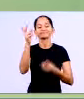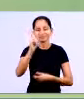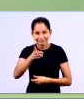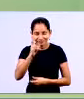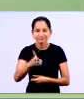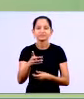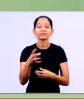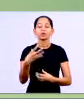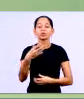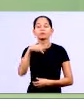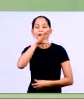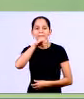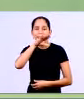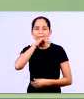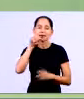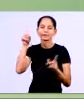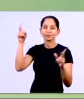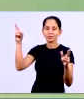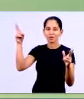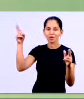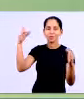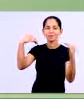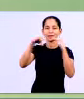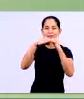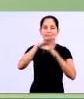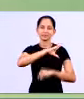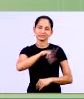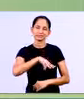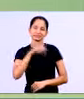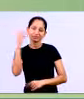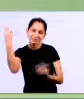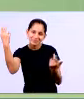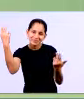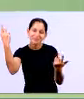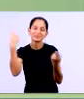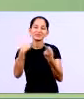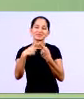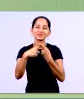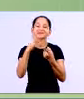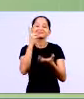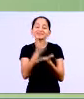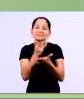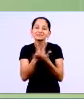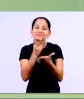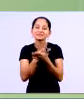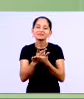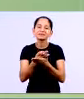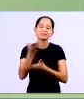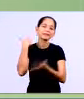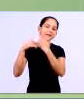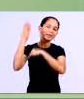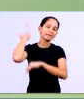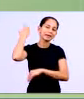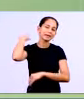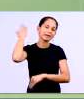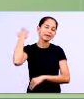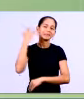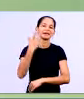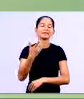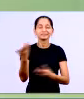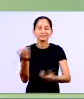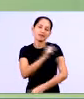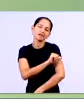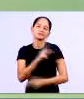privilegiar o jeito de falar deles também, a né? nossa pronúncia não mudou, porque a gente pega os textos dos nossos alunos aí com acento agudo